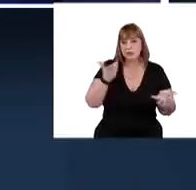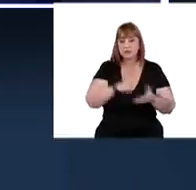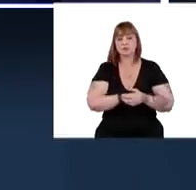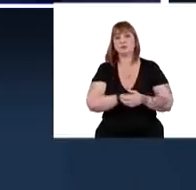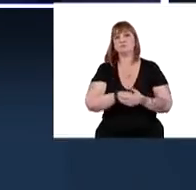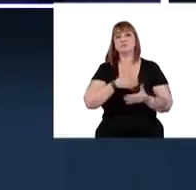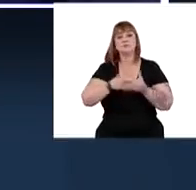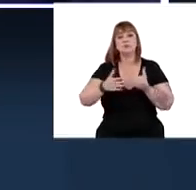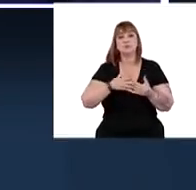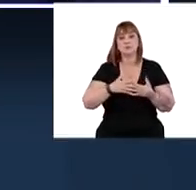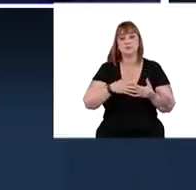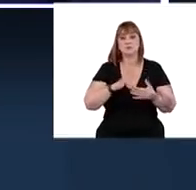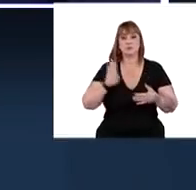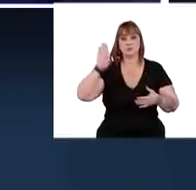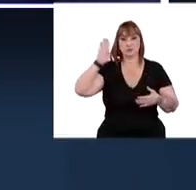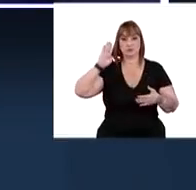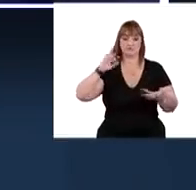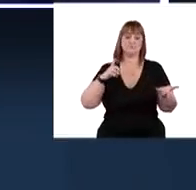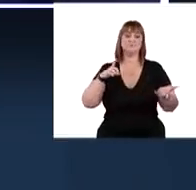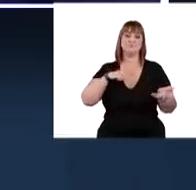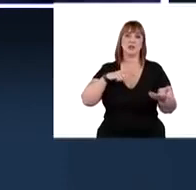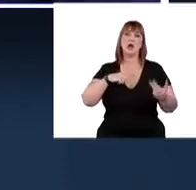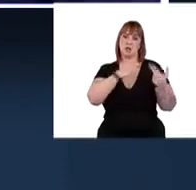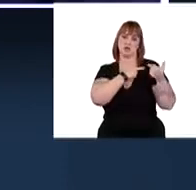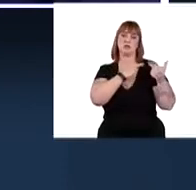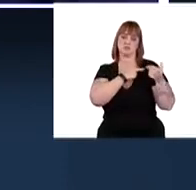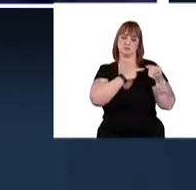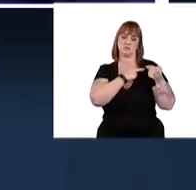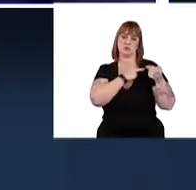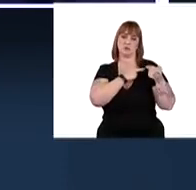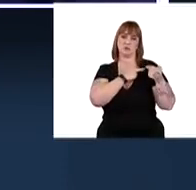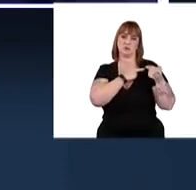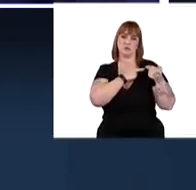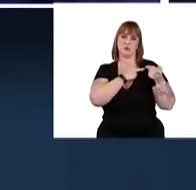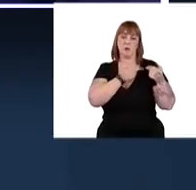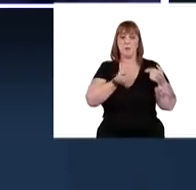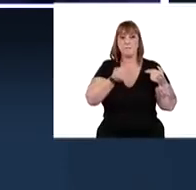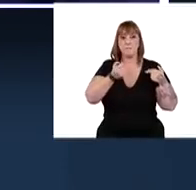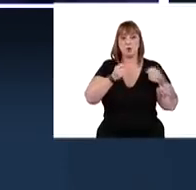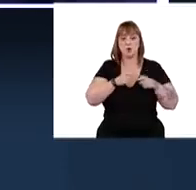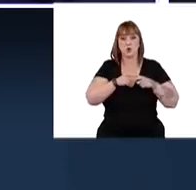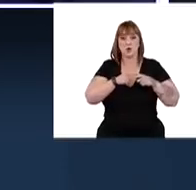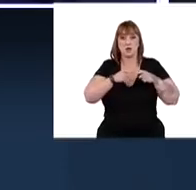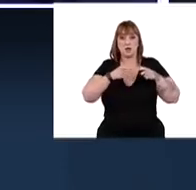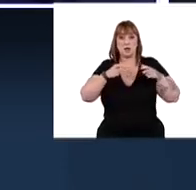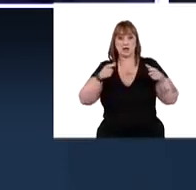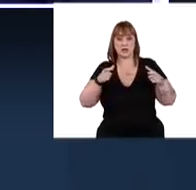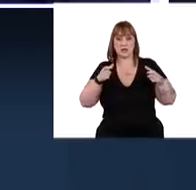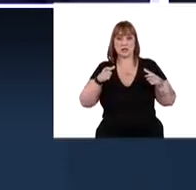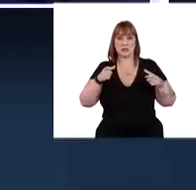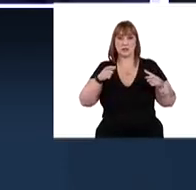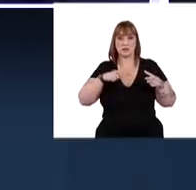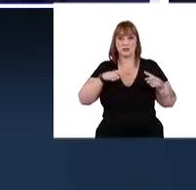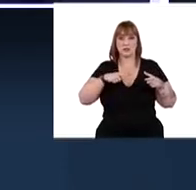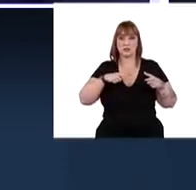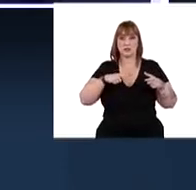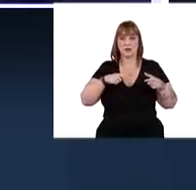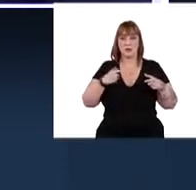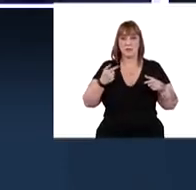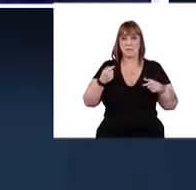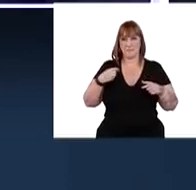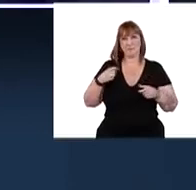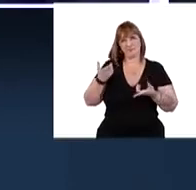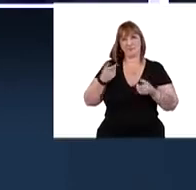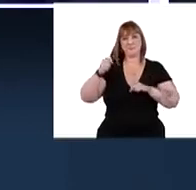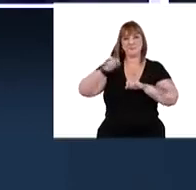o agronegócio tem sido responsável pelo pouco crescimento econômico que a gente tem tido nos últimos trimestres